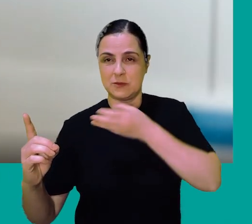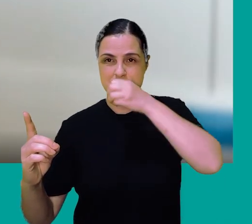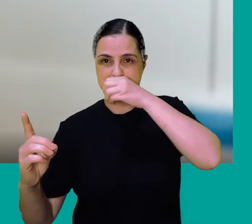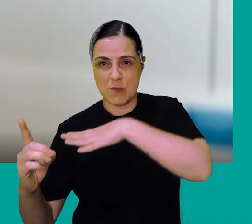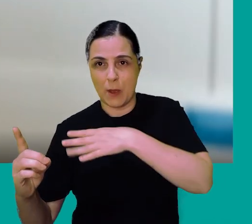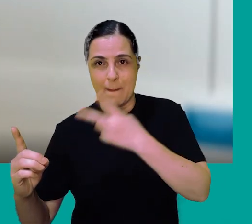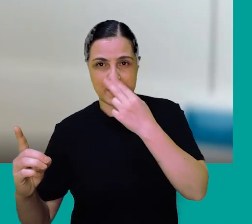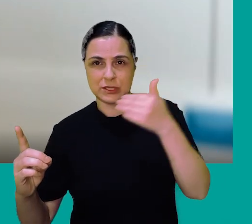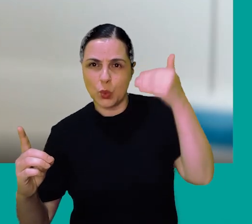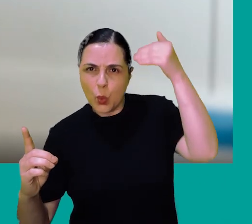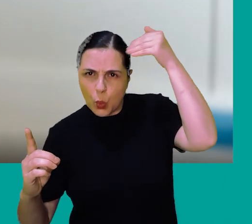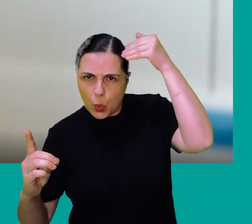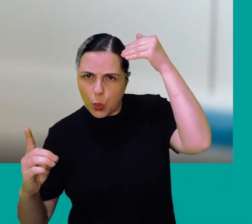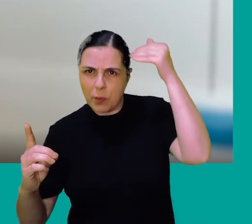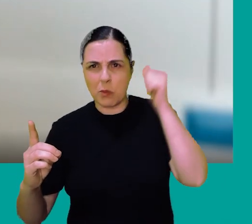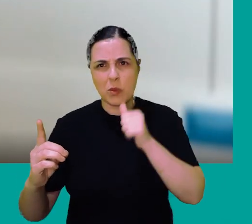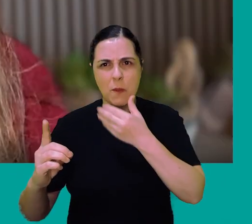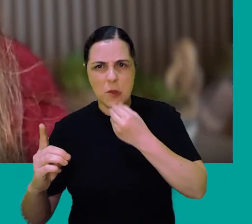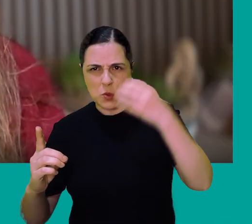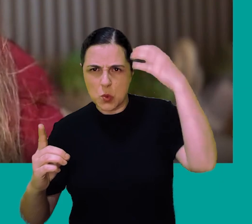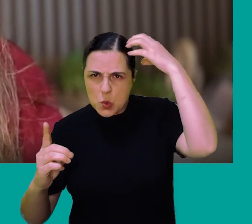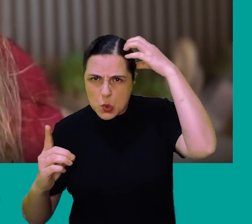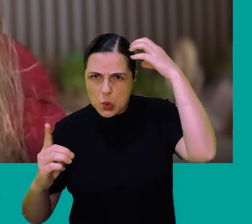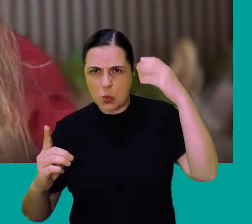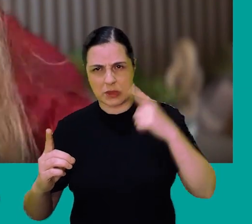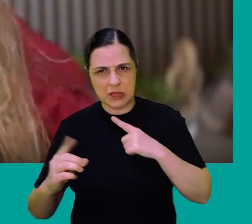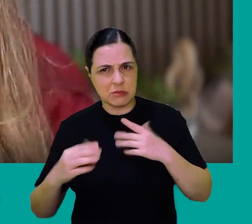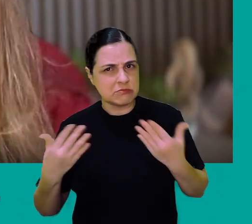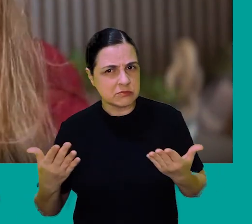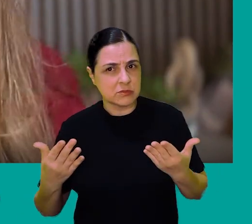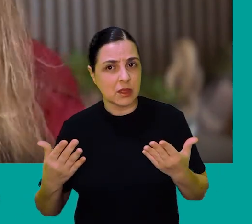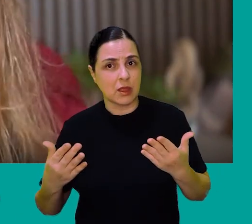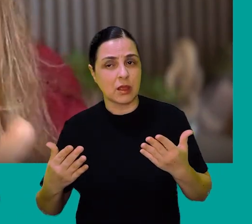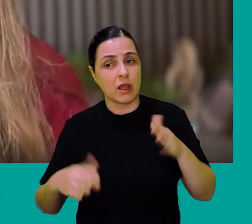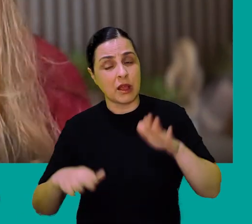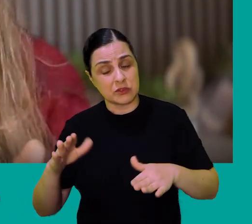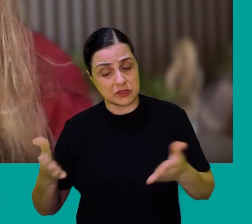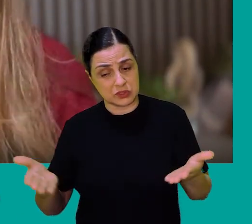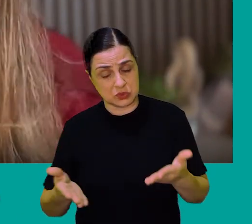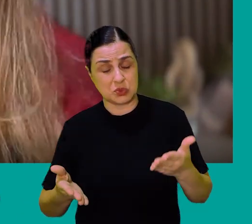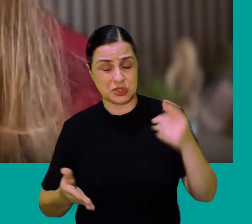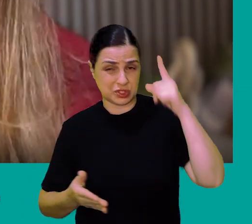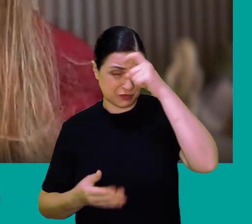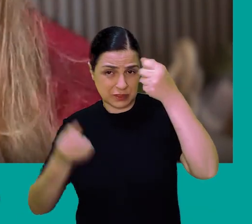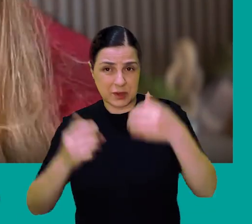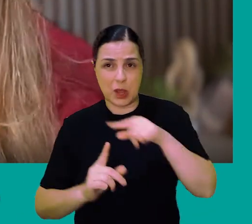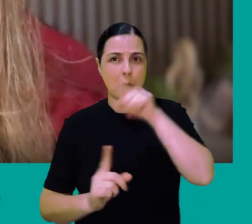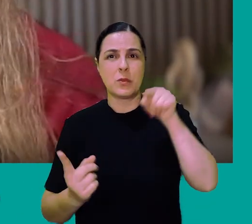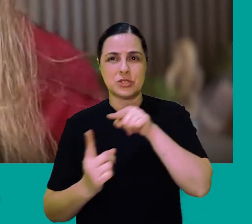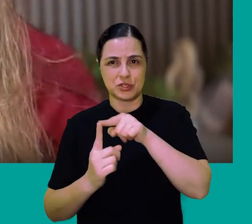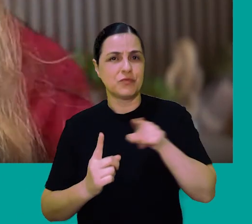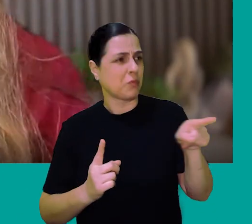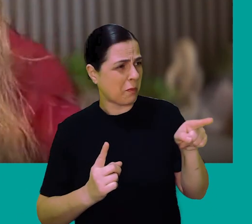culpado, sabe? Uma culpada, alguém que... É difícil a gente, né, falar sobre intenção. Em tese, é um pouco da tua